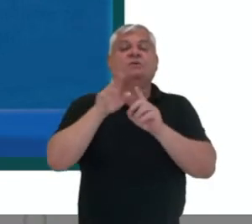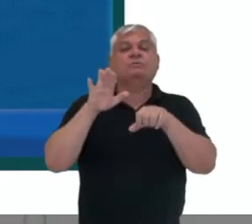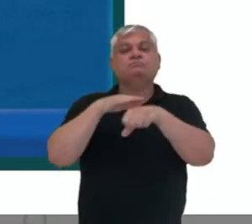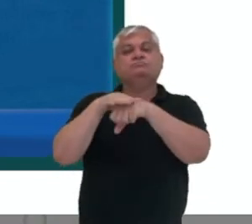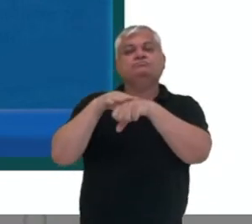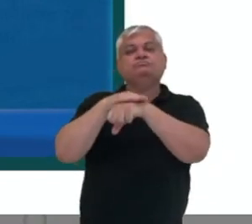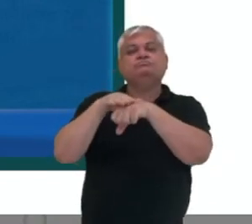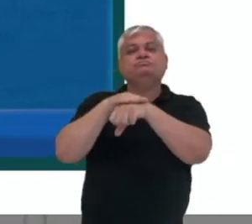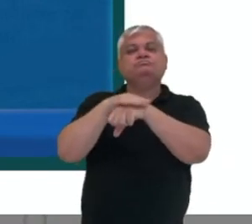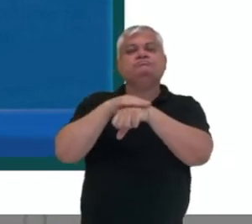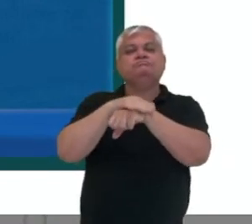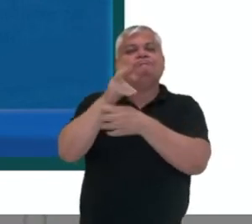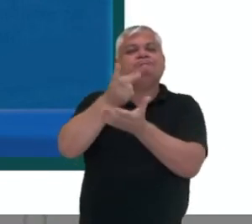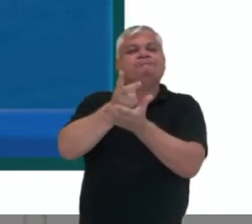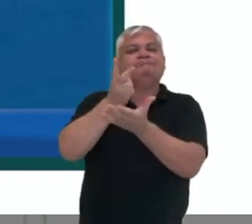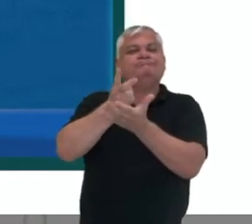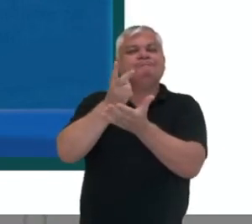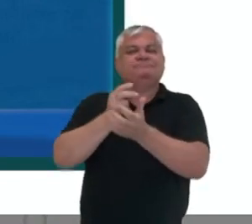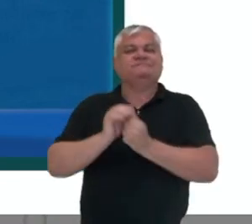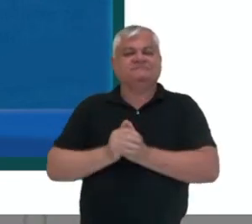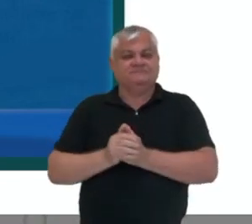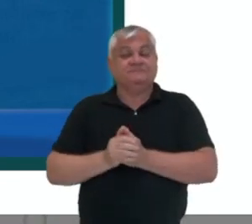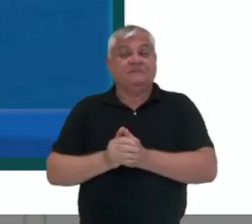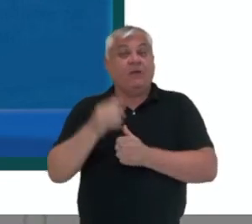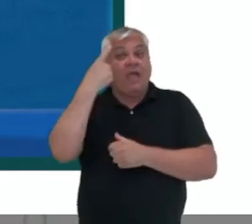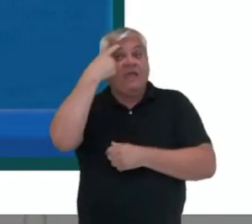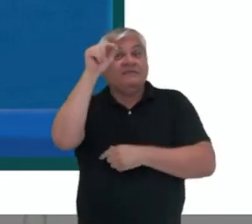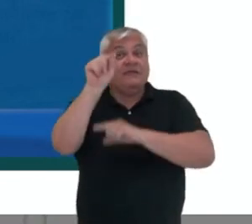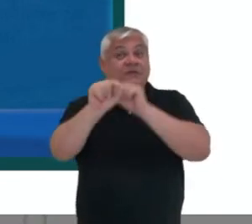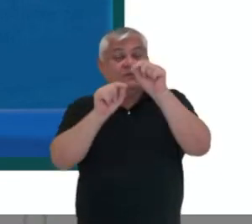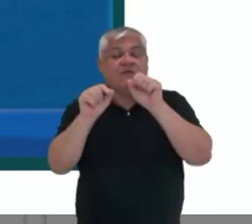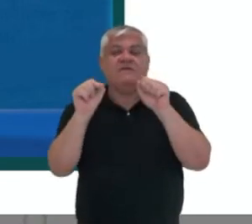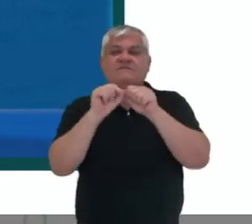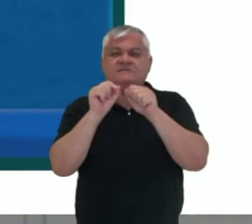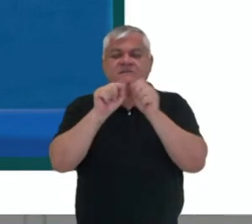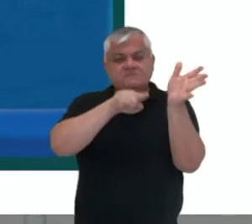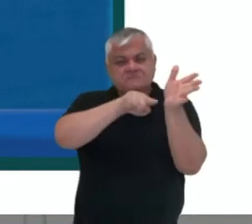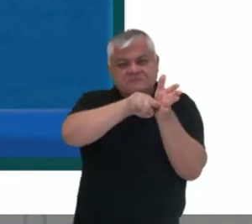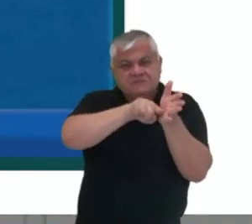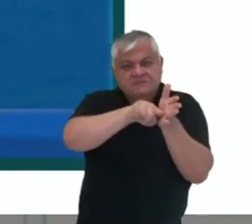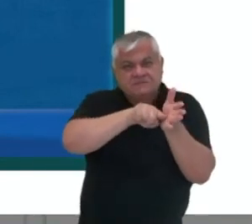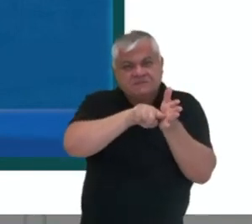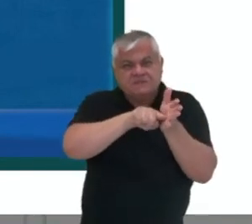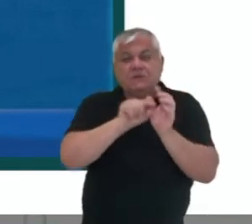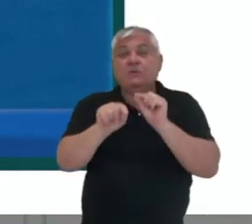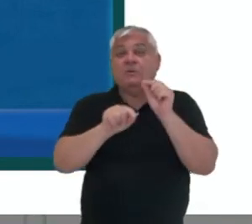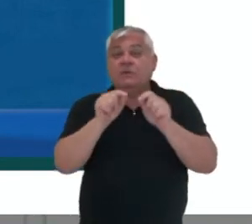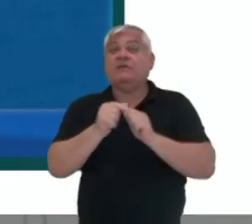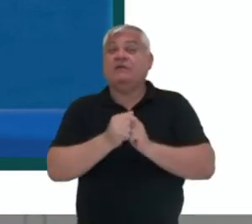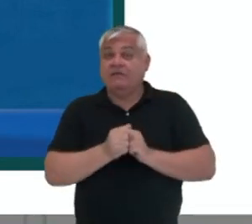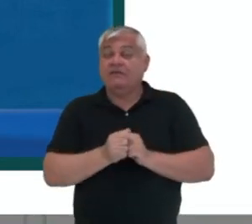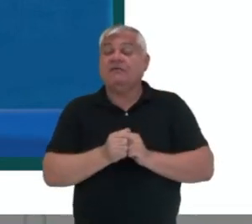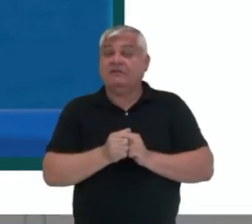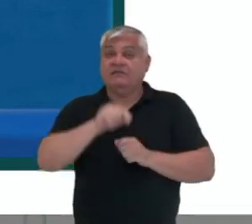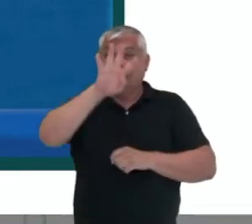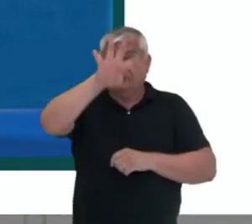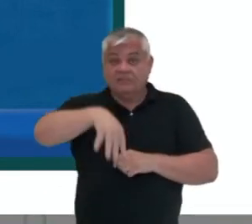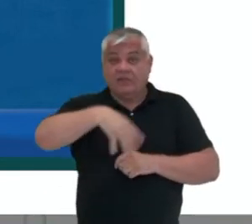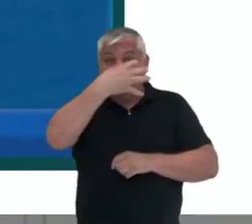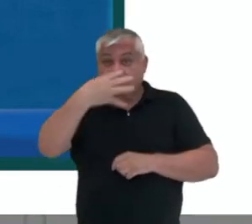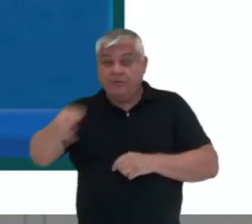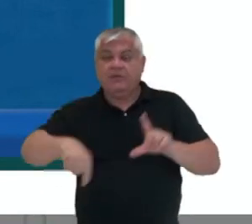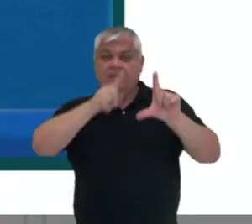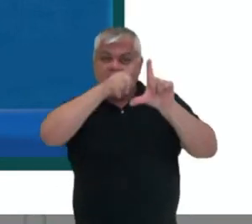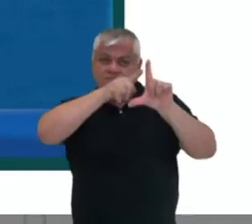vocês durante todo o jogo, né? Então a ideia aqui é fazer uma pesquisa e trabalhar o quê? A ideia de tabelas e gráficos,